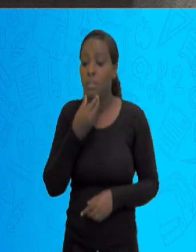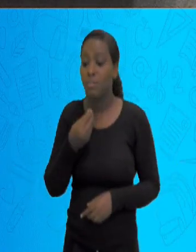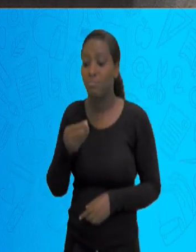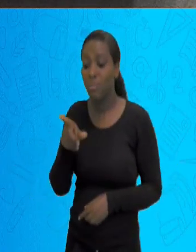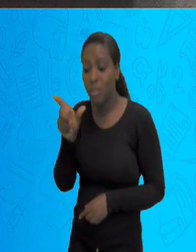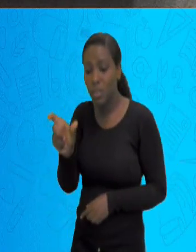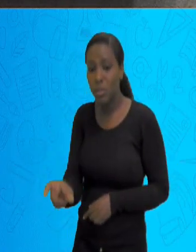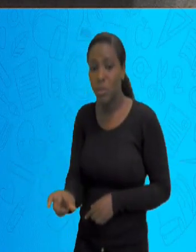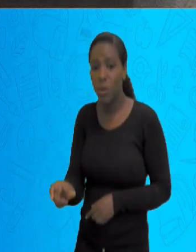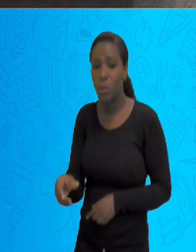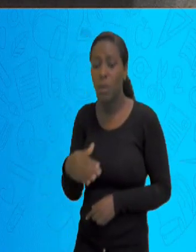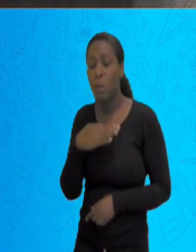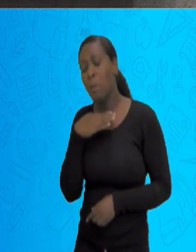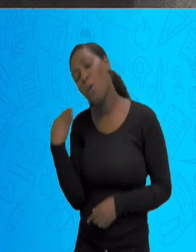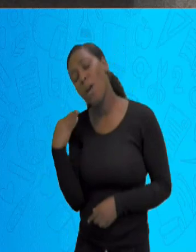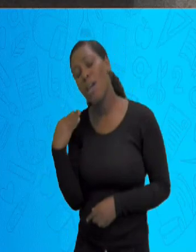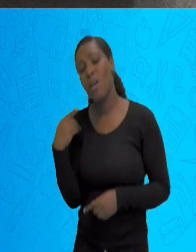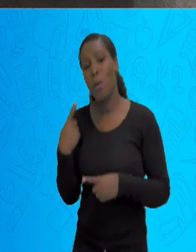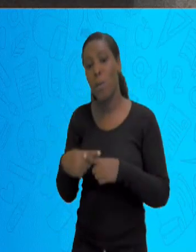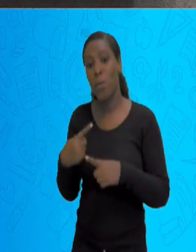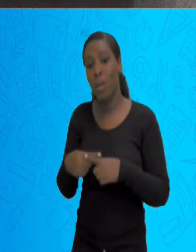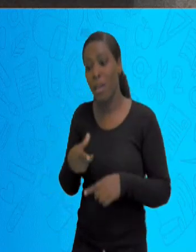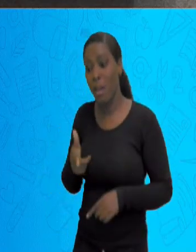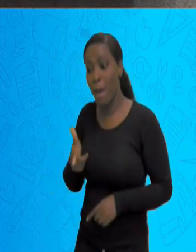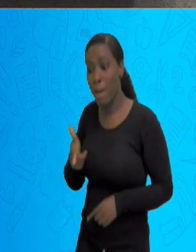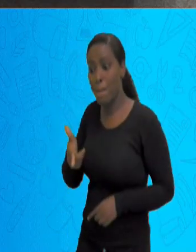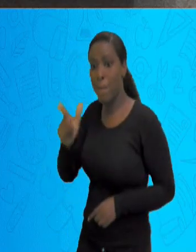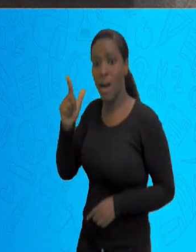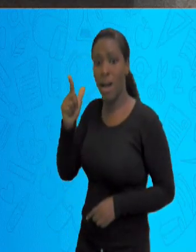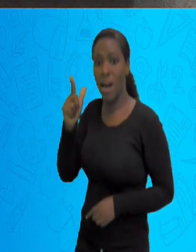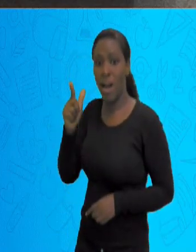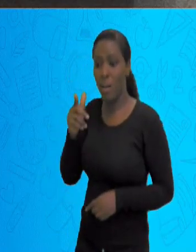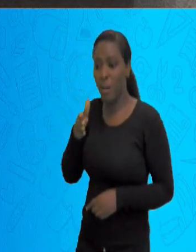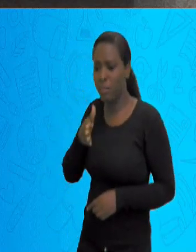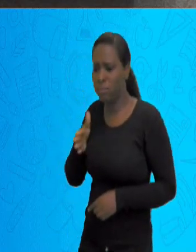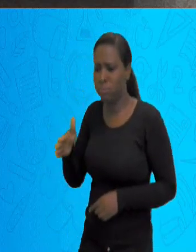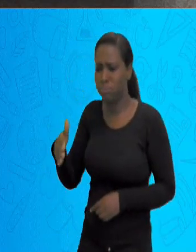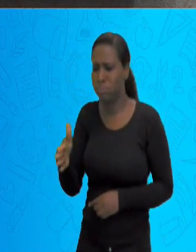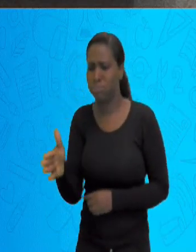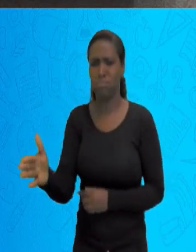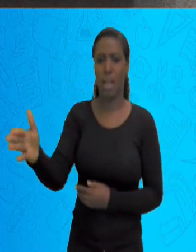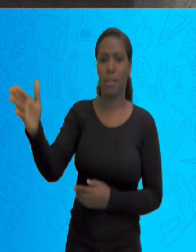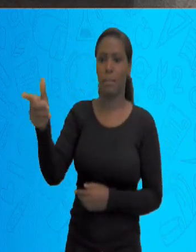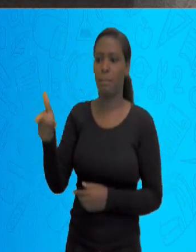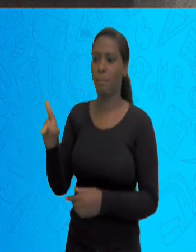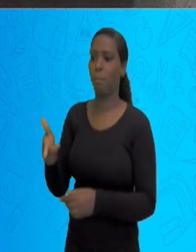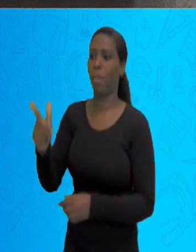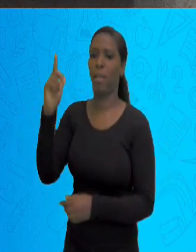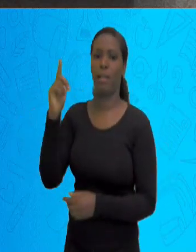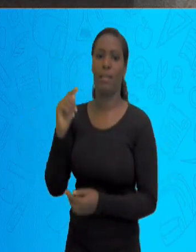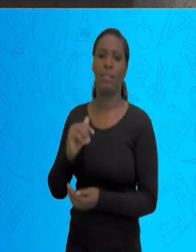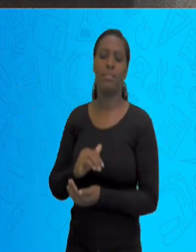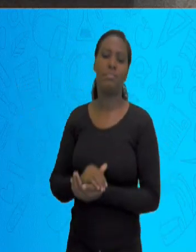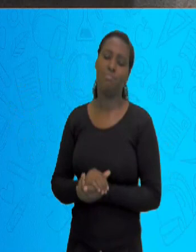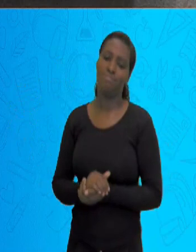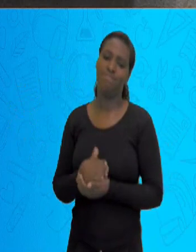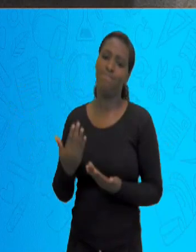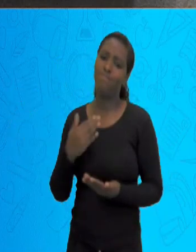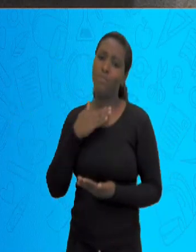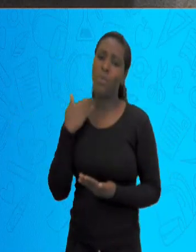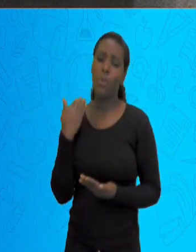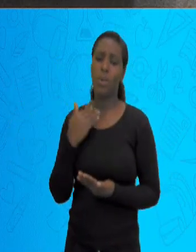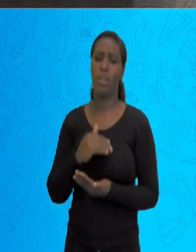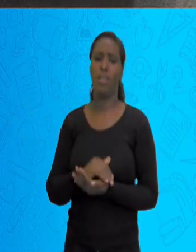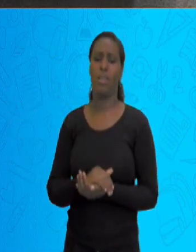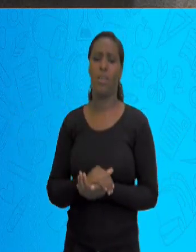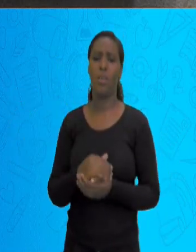que interessante. De repente, um dos moradores daquele local